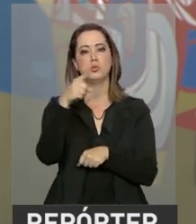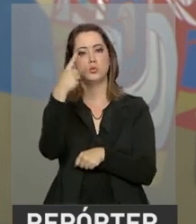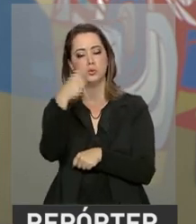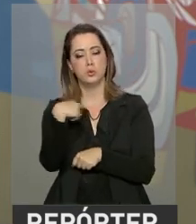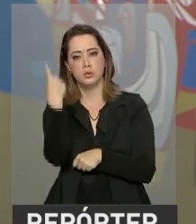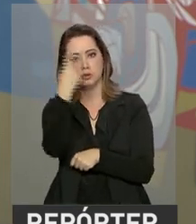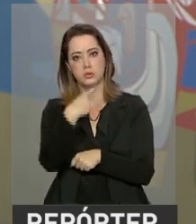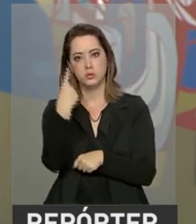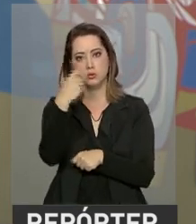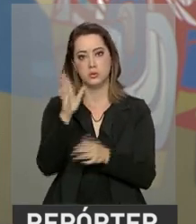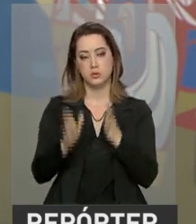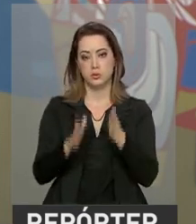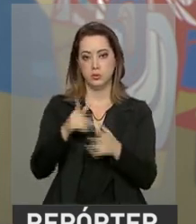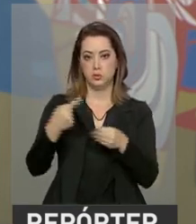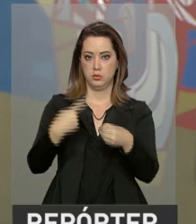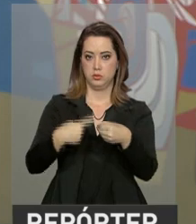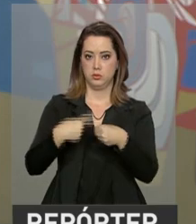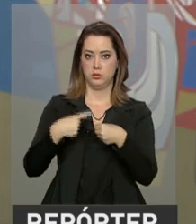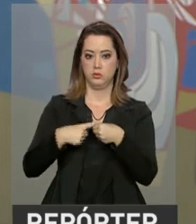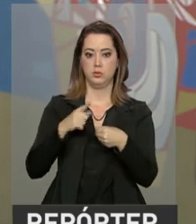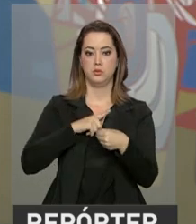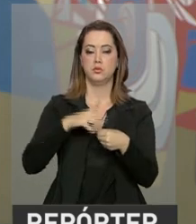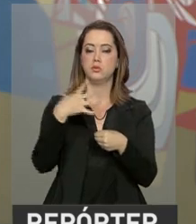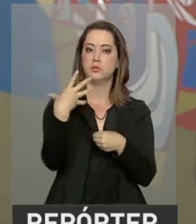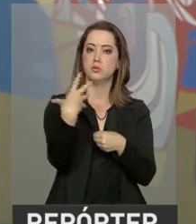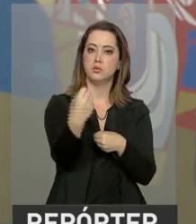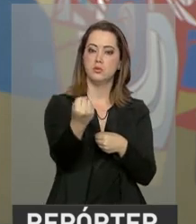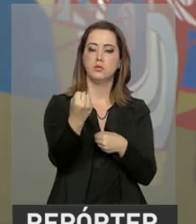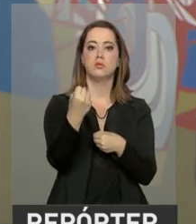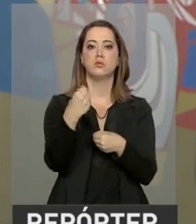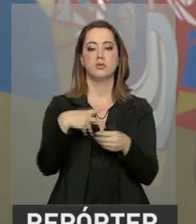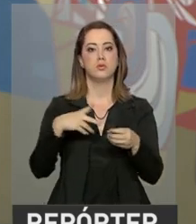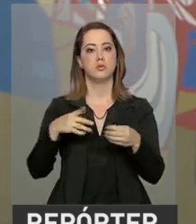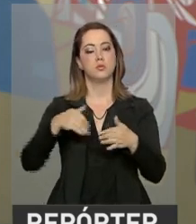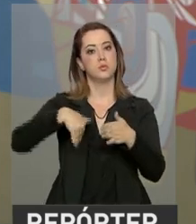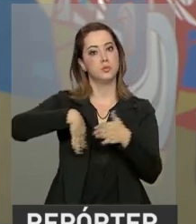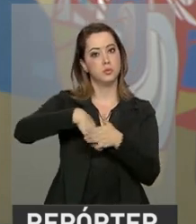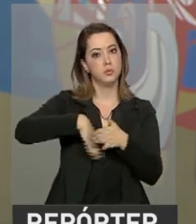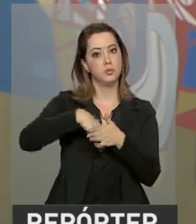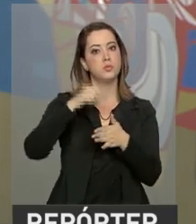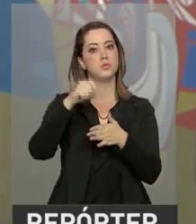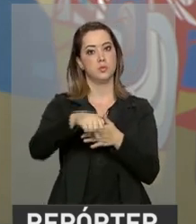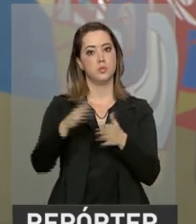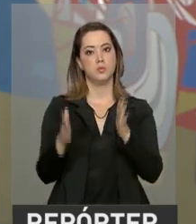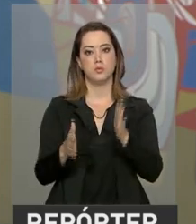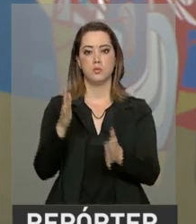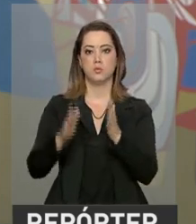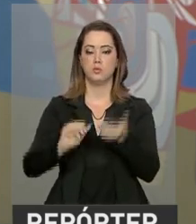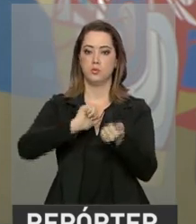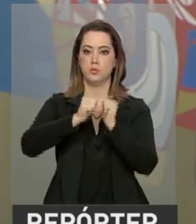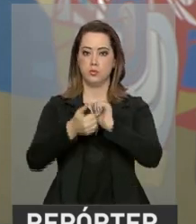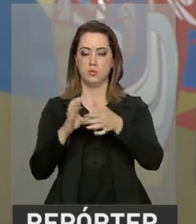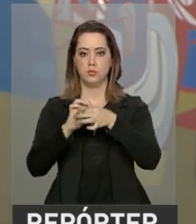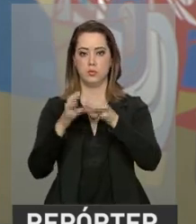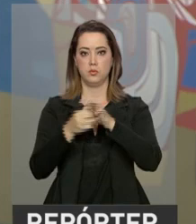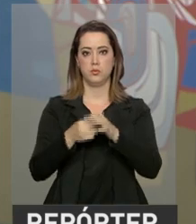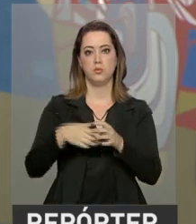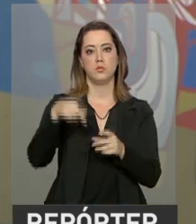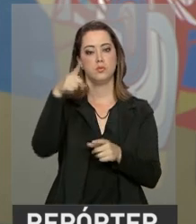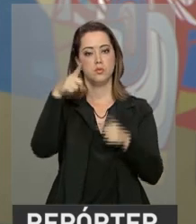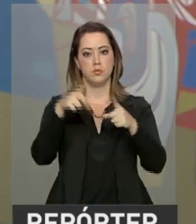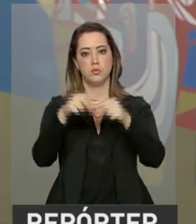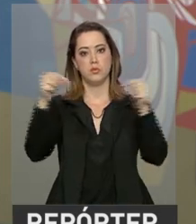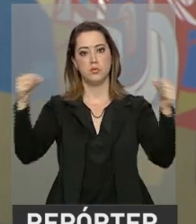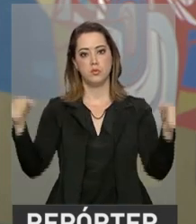e É voltado paraas cidades que vão receber partidas do torneio de futebol durante os jogos Além do Rio de Janeiro Brasília São